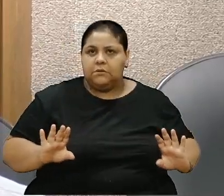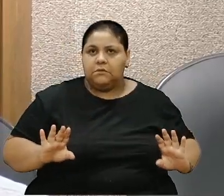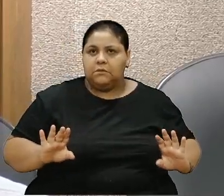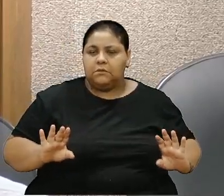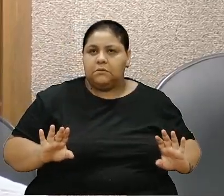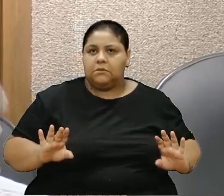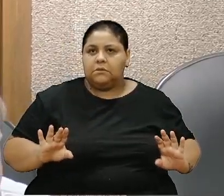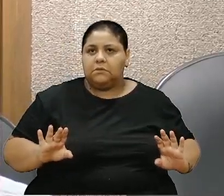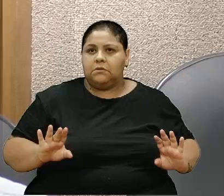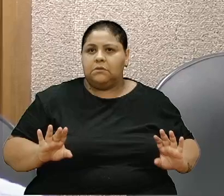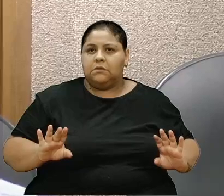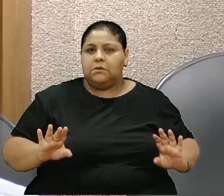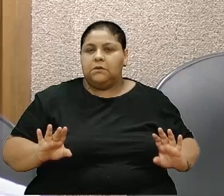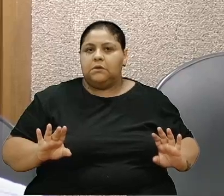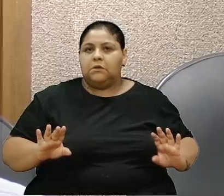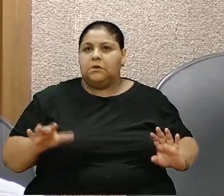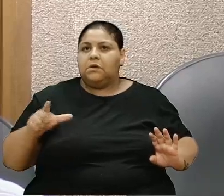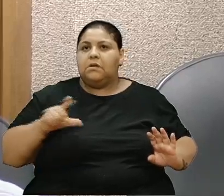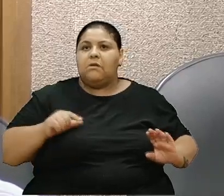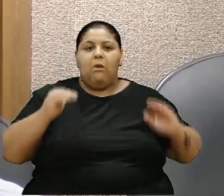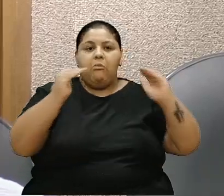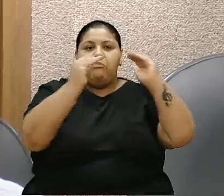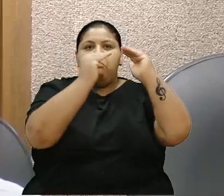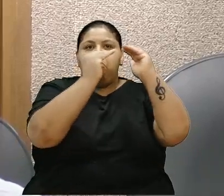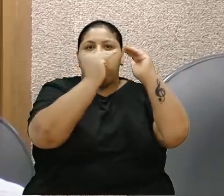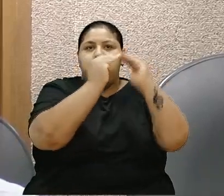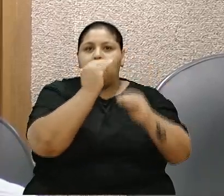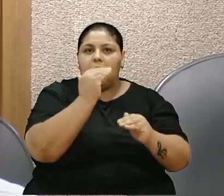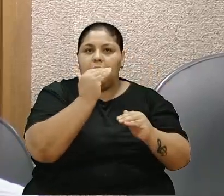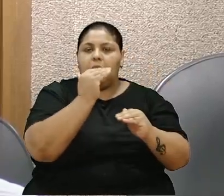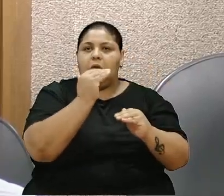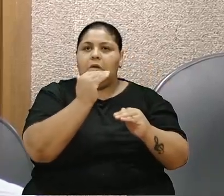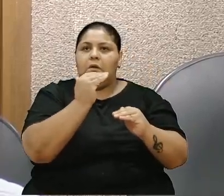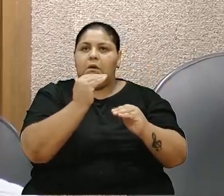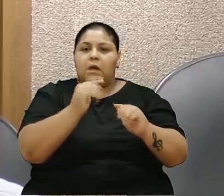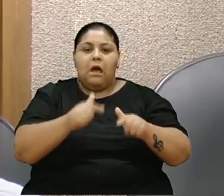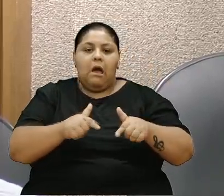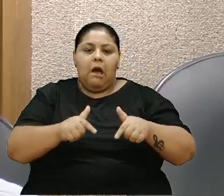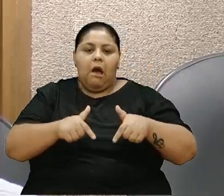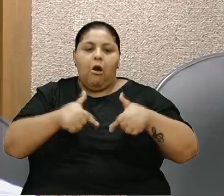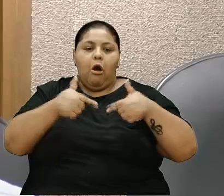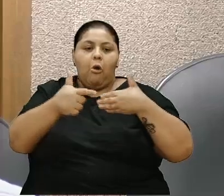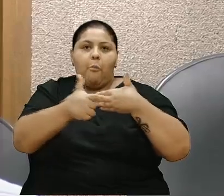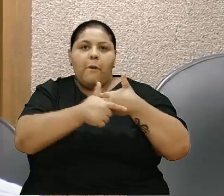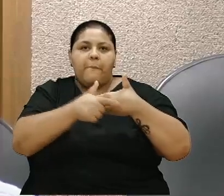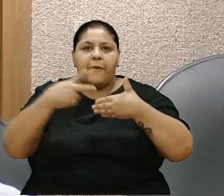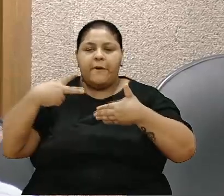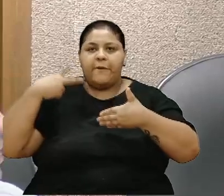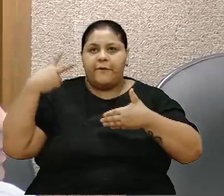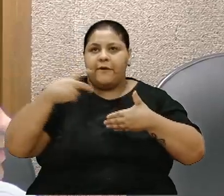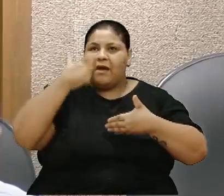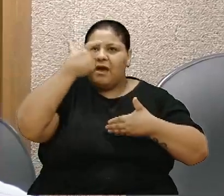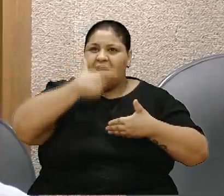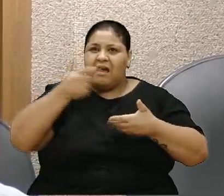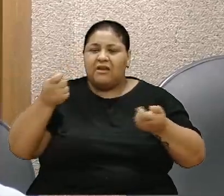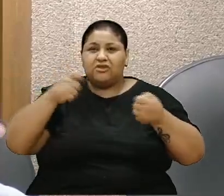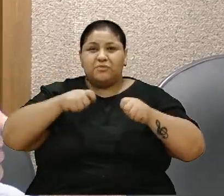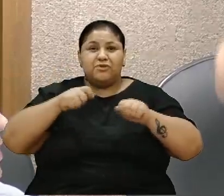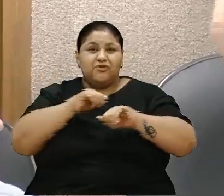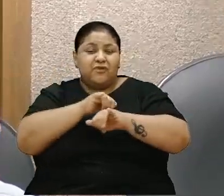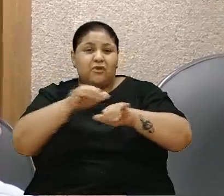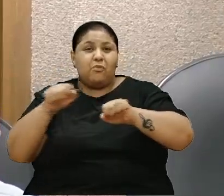inerente à atividade do vereador a fiscalização. Então, pedido de informações, acho que nós podíamos avançar, tipo Câmara